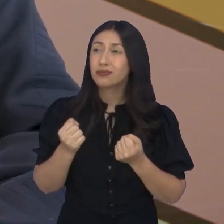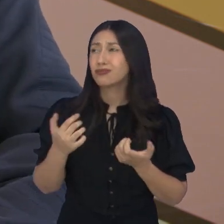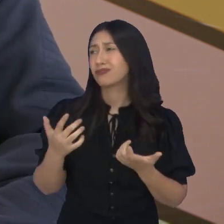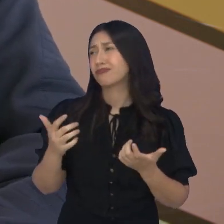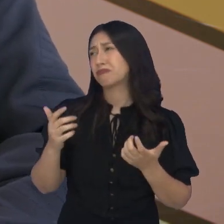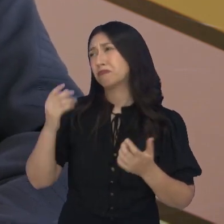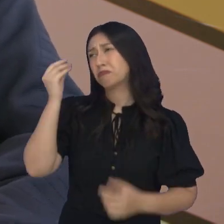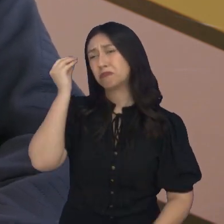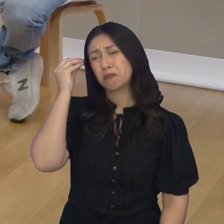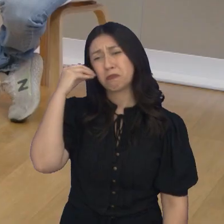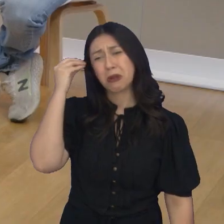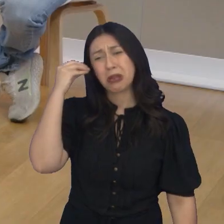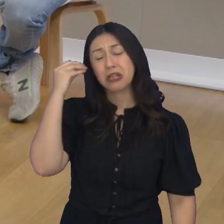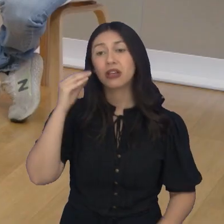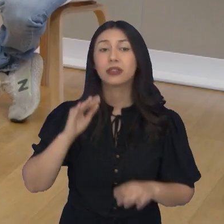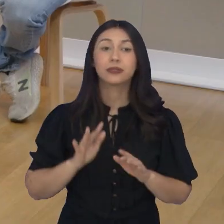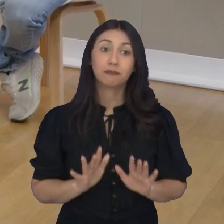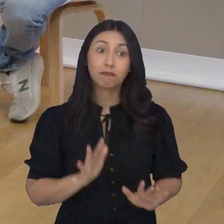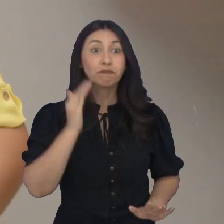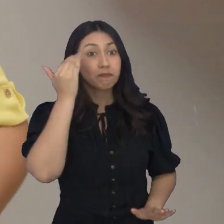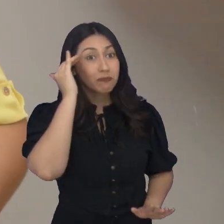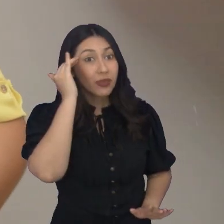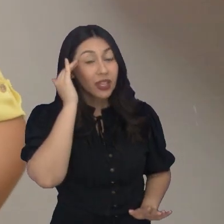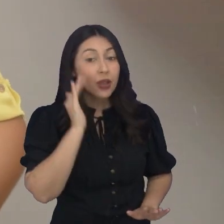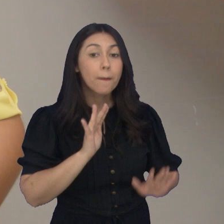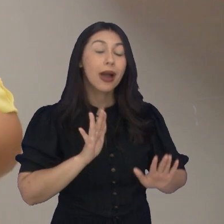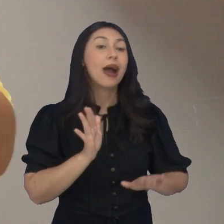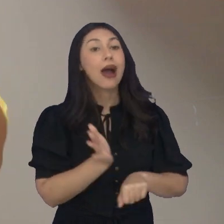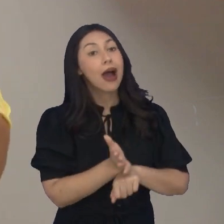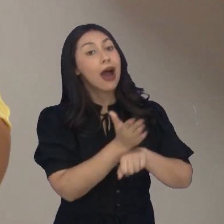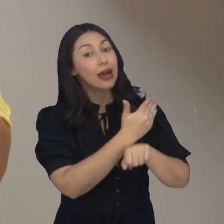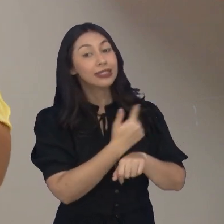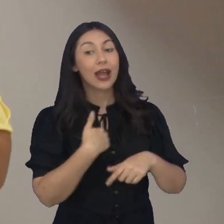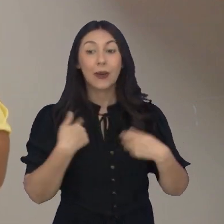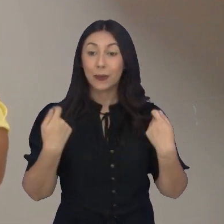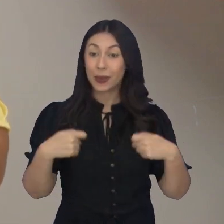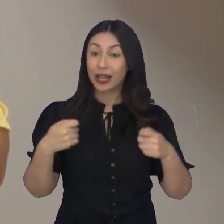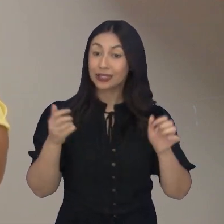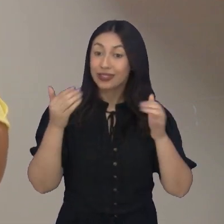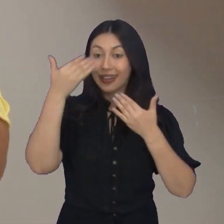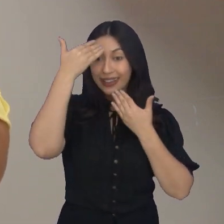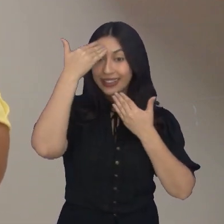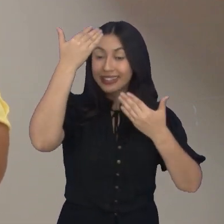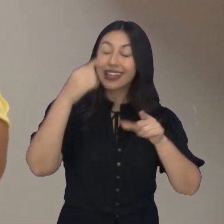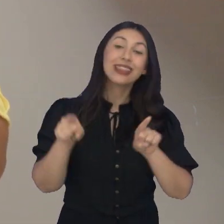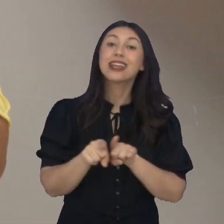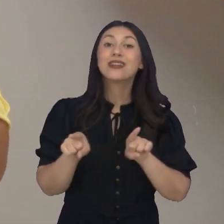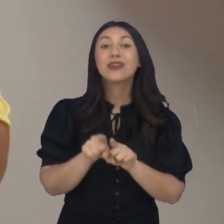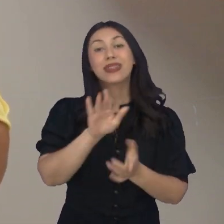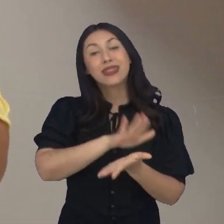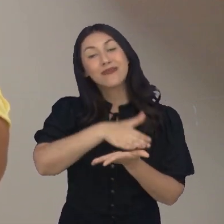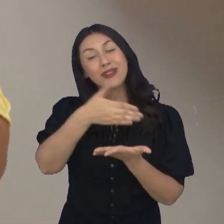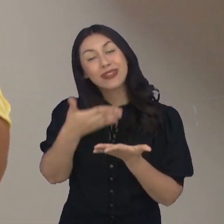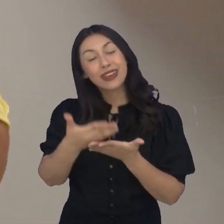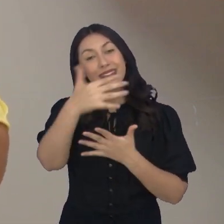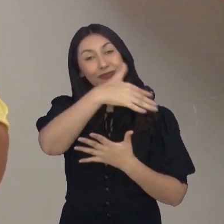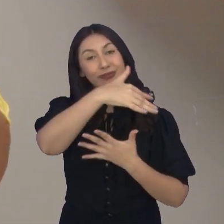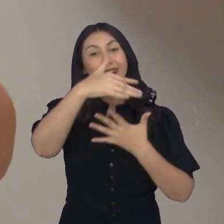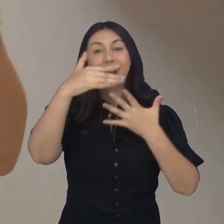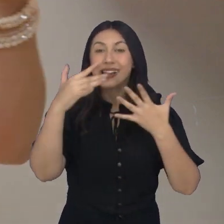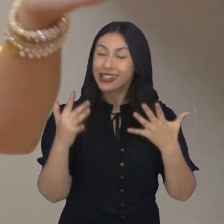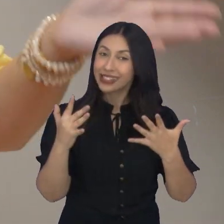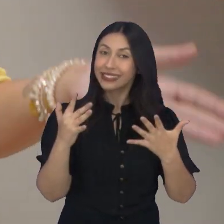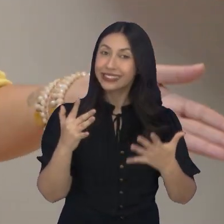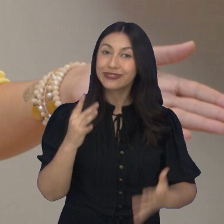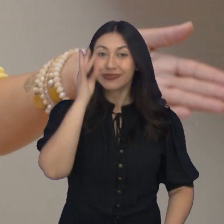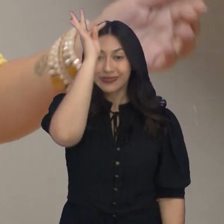vai. Entendi. Bom, gente, antes de continuar a entrevista, eu não posso deixar de agradecer a tradução simultânea em Libras